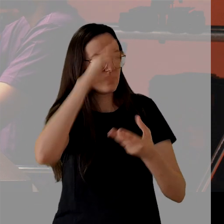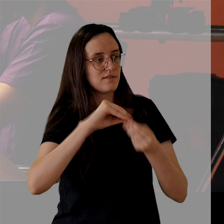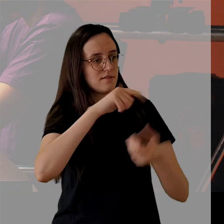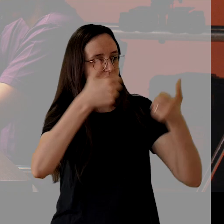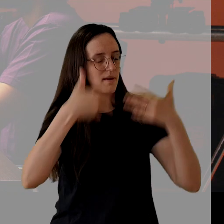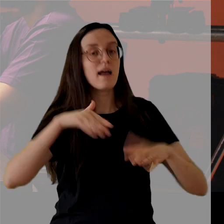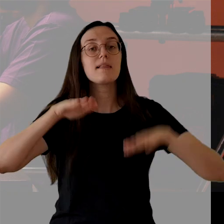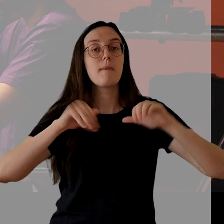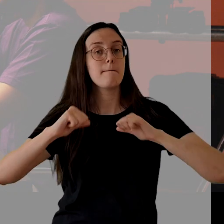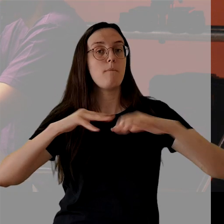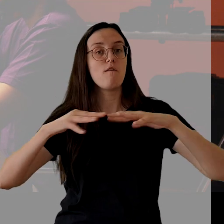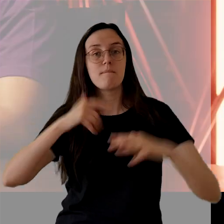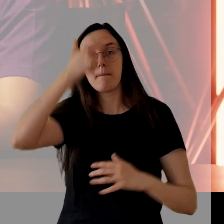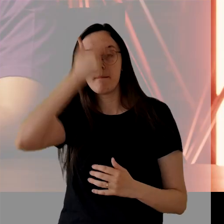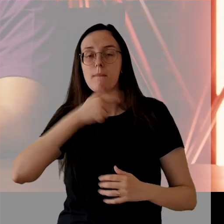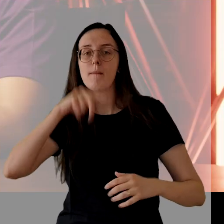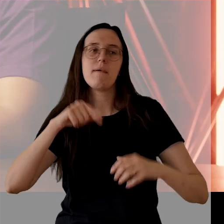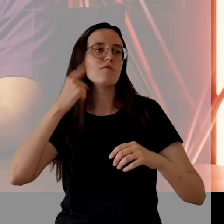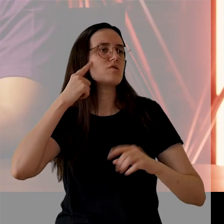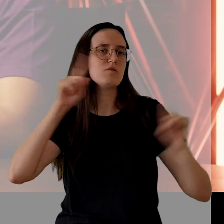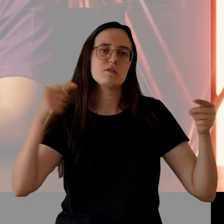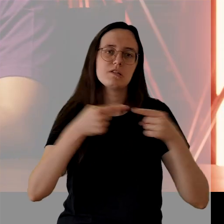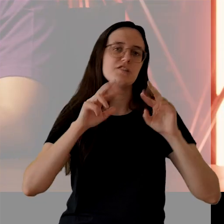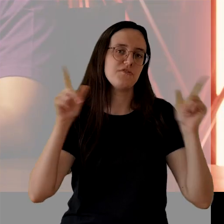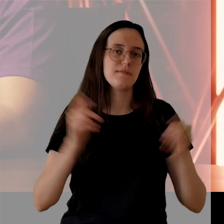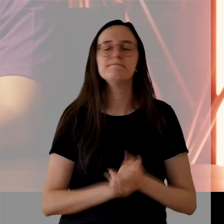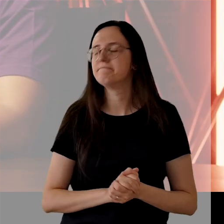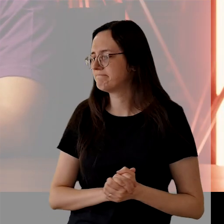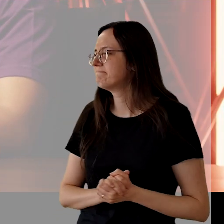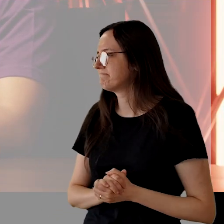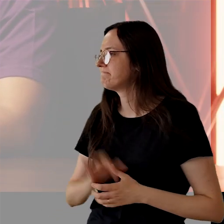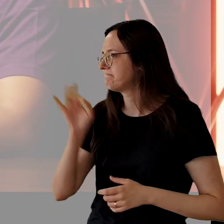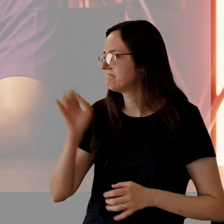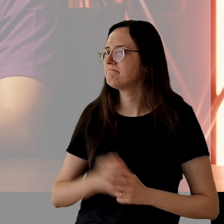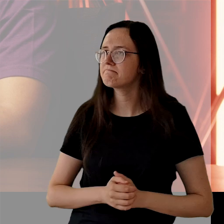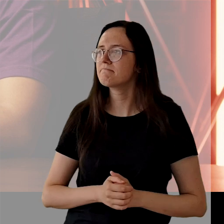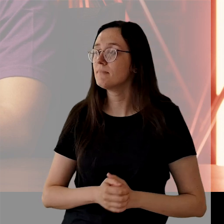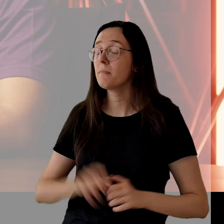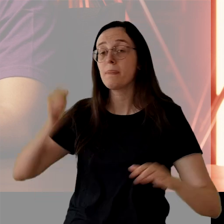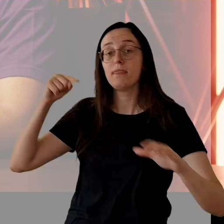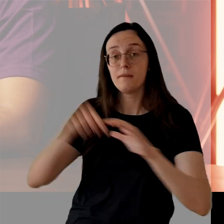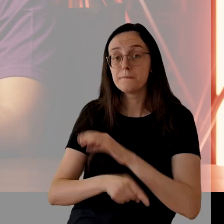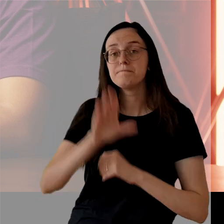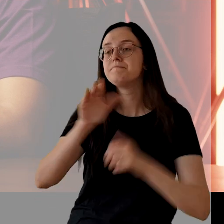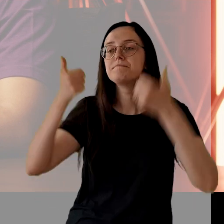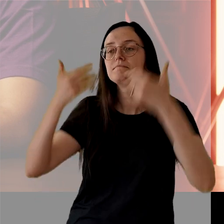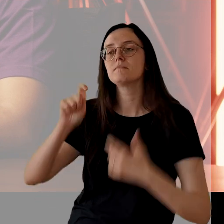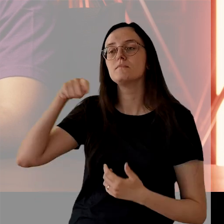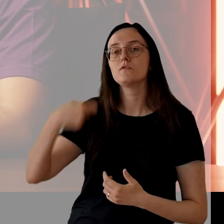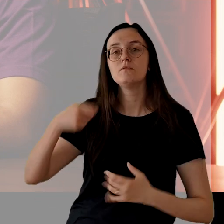Depende do movimento da pessoa, vai ser um som completamente diferente. Com certeza. E aprofundando mais, esse lance da